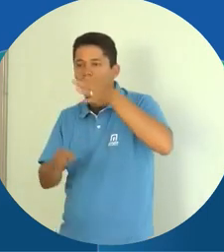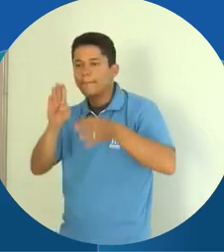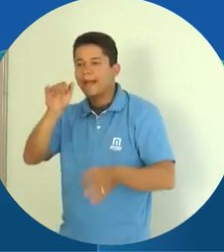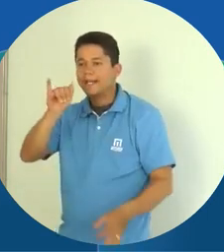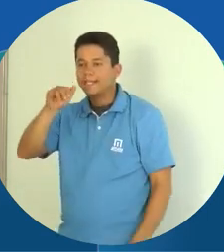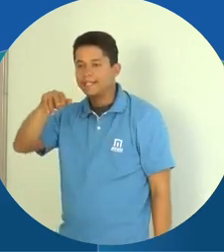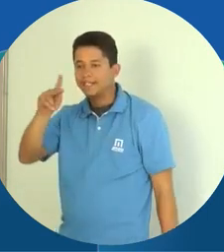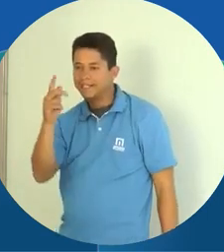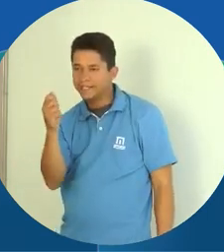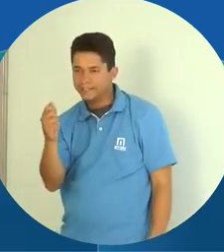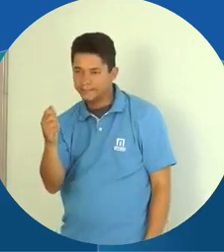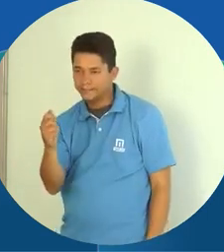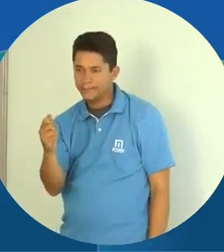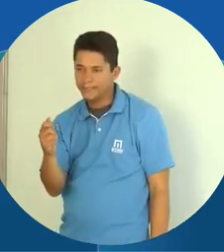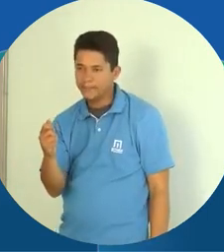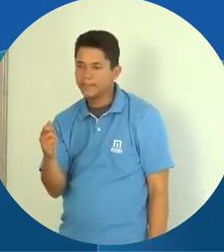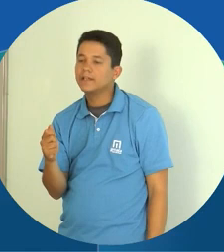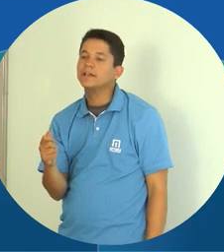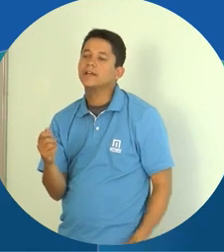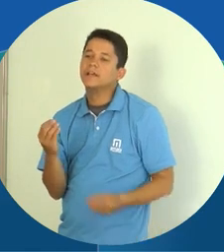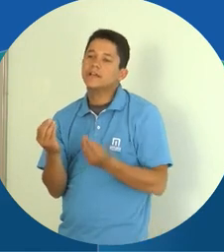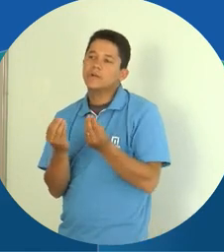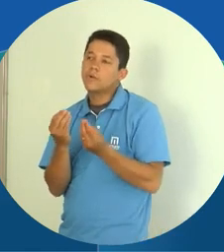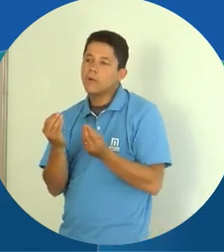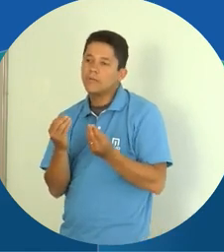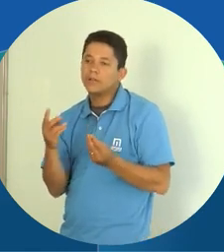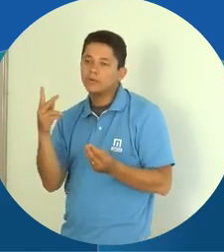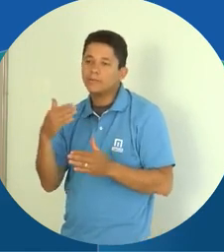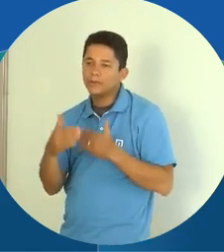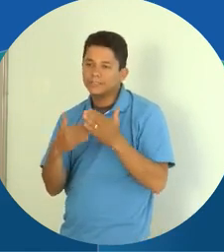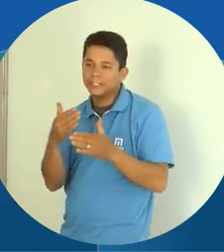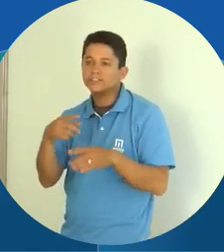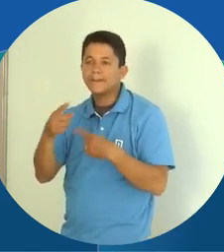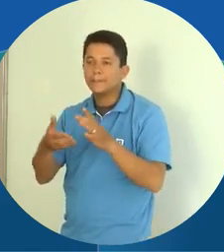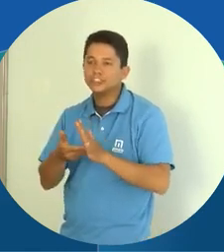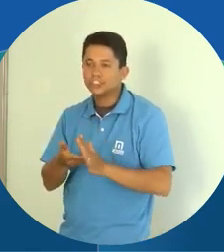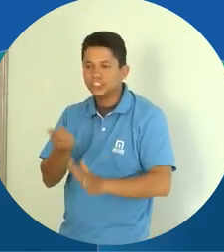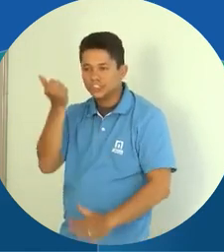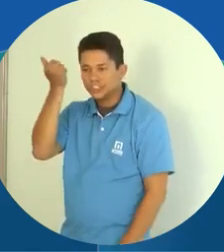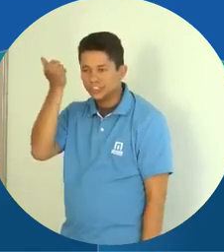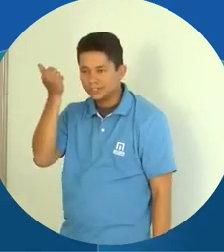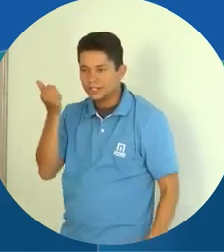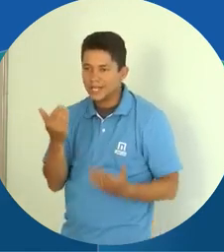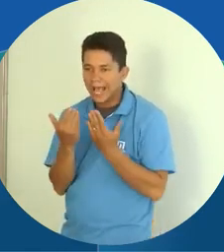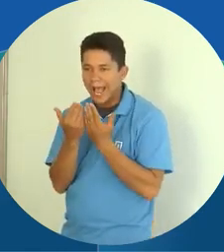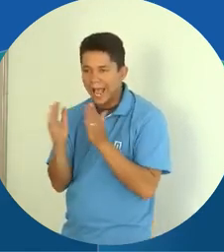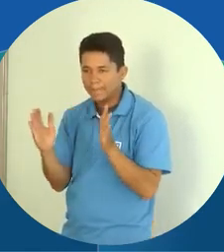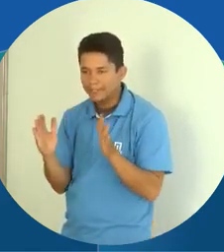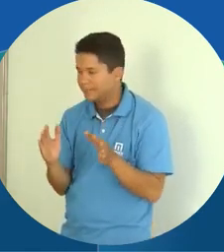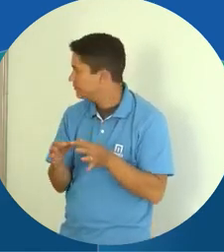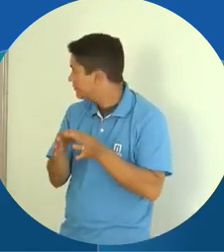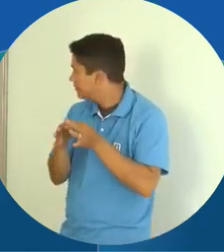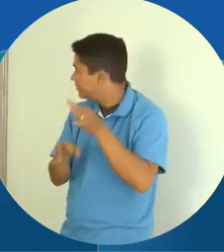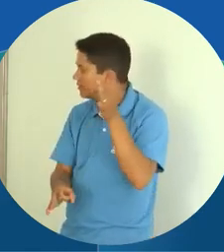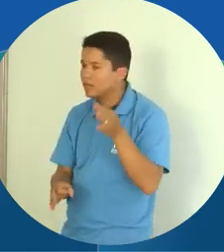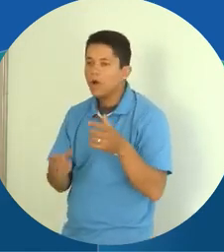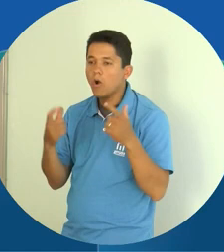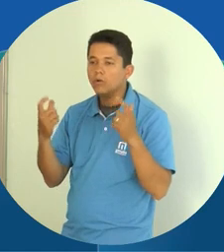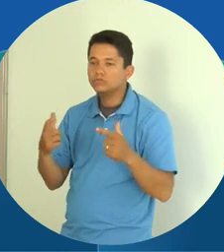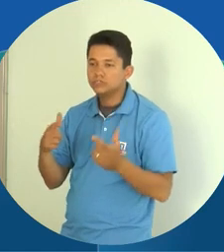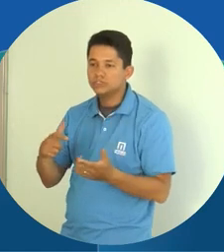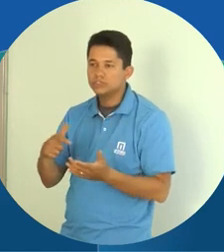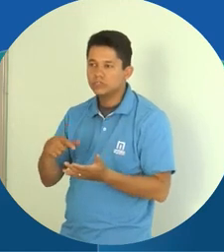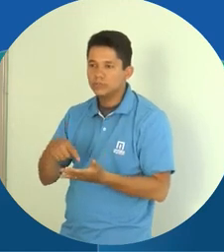processo executivo da estaca, isso aqui depois é retirado, a gente abre, tem uma fretagem, ela tem todo o posicionamento da